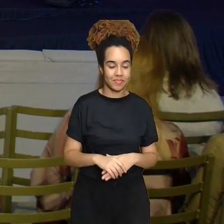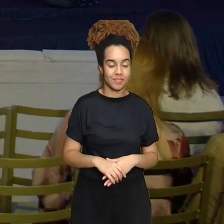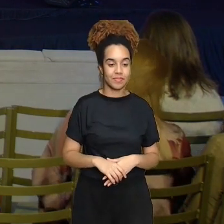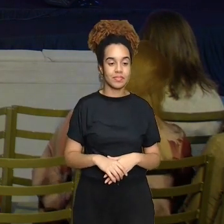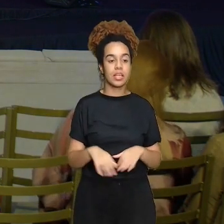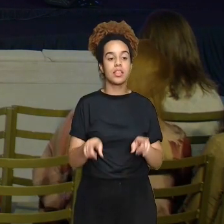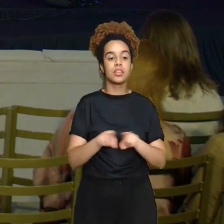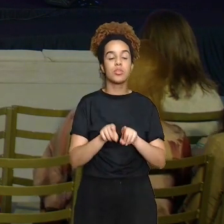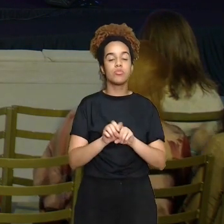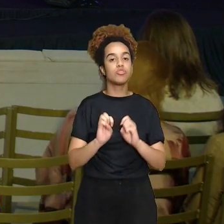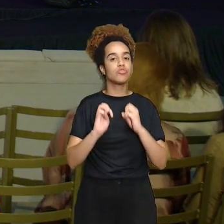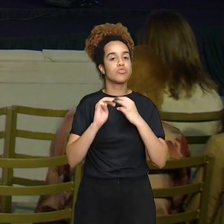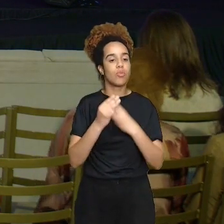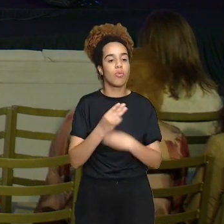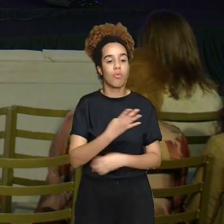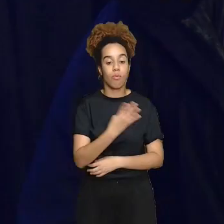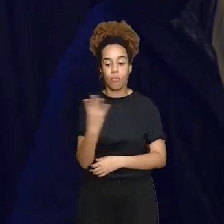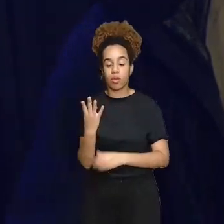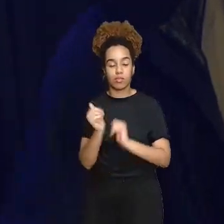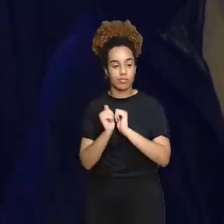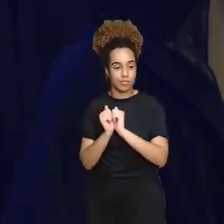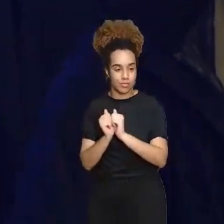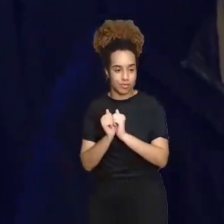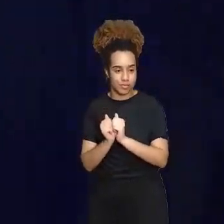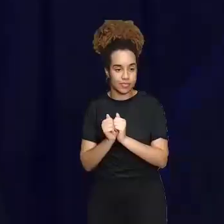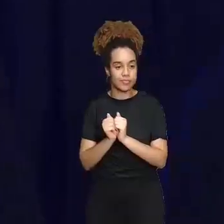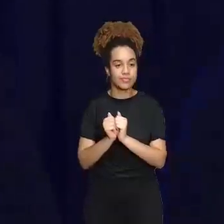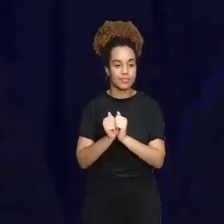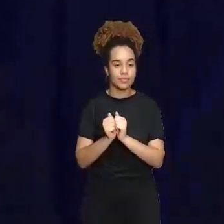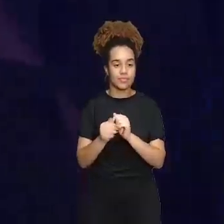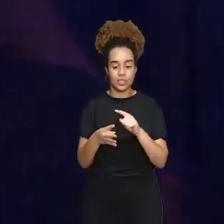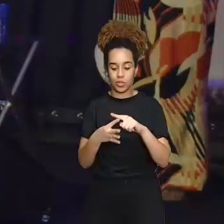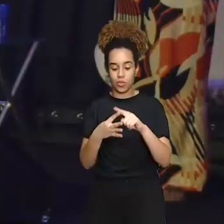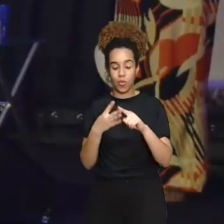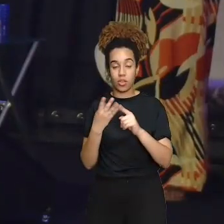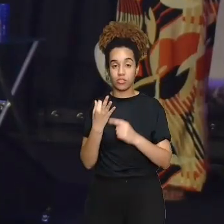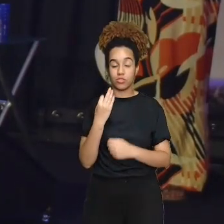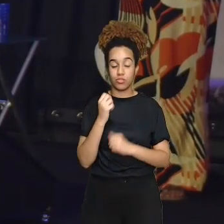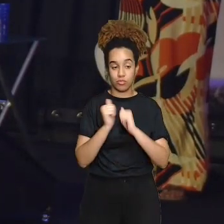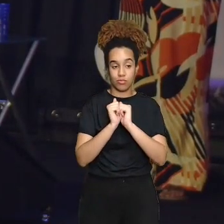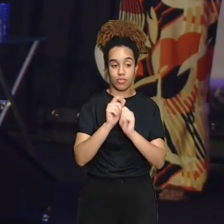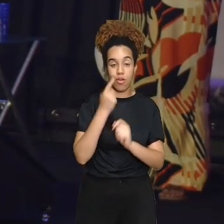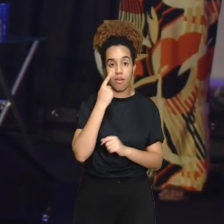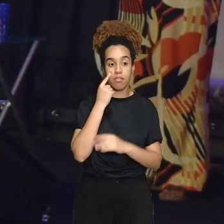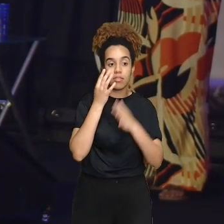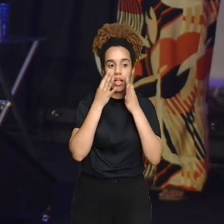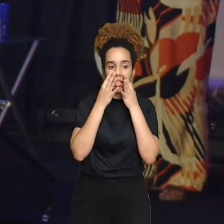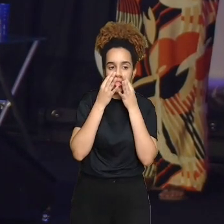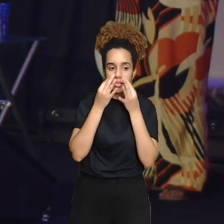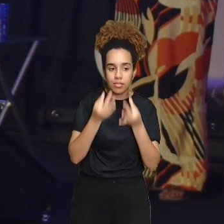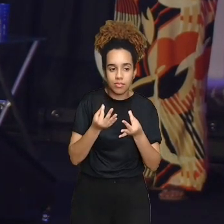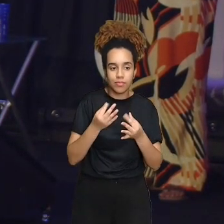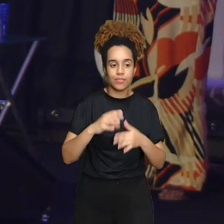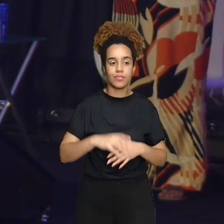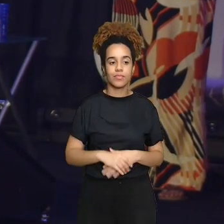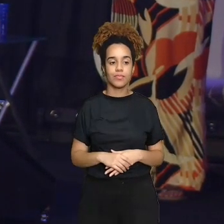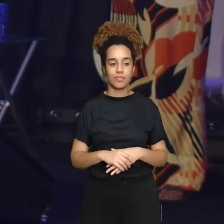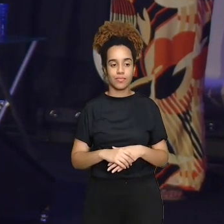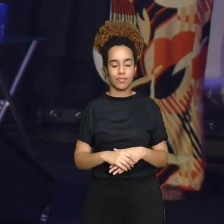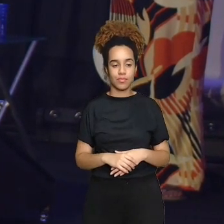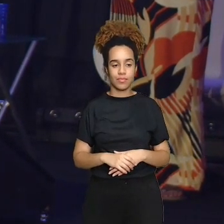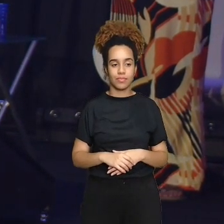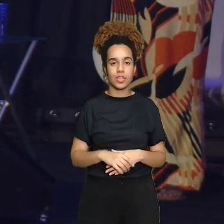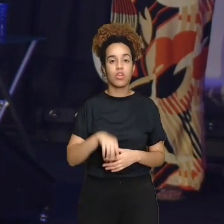4 juntos, abraço que abracei todo mundo. Os 4 juntos, presta atenção, a troca de bola que eles vão fazer, e pega o